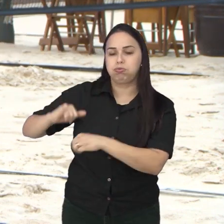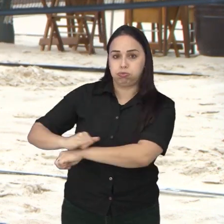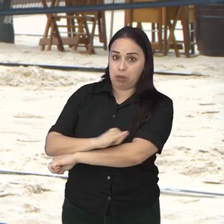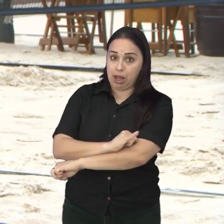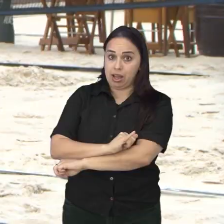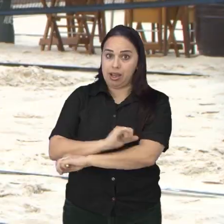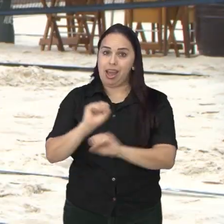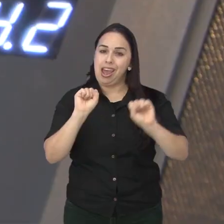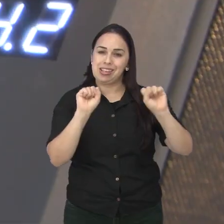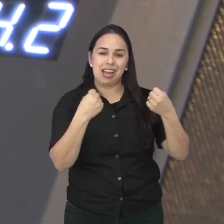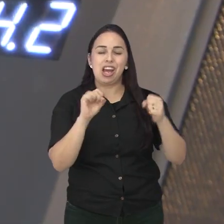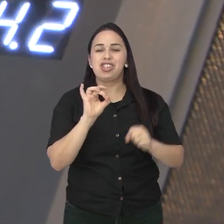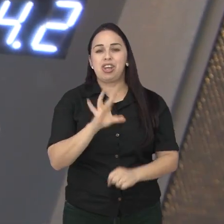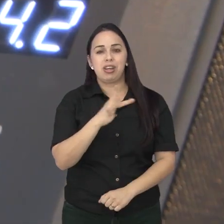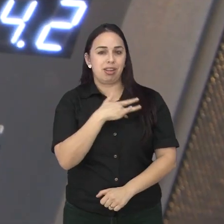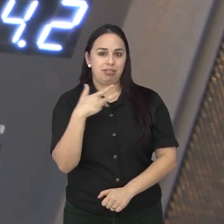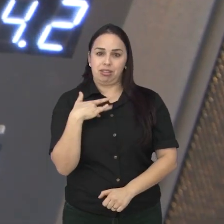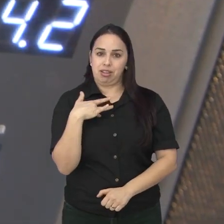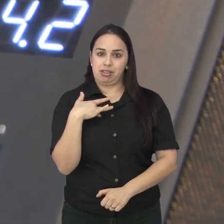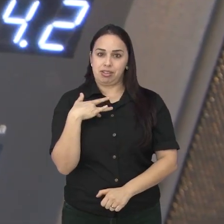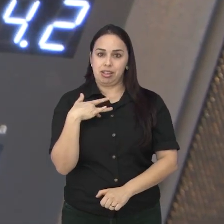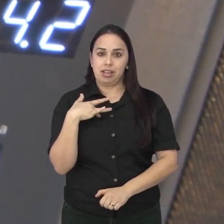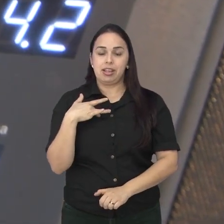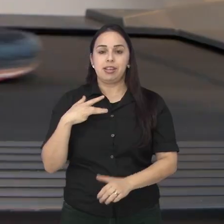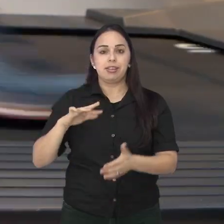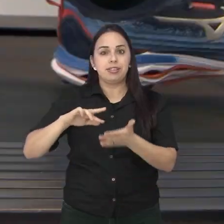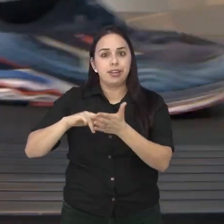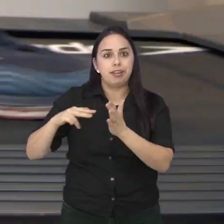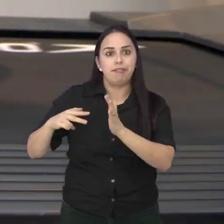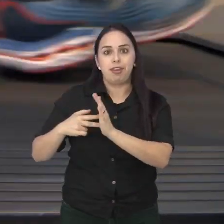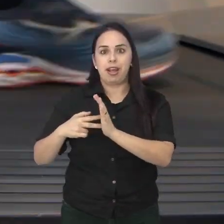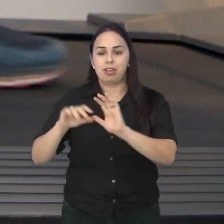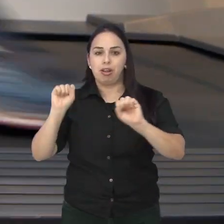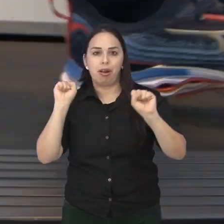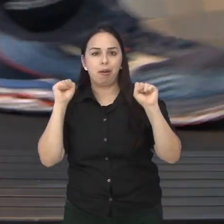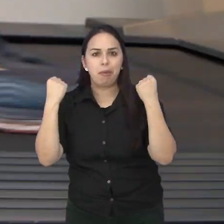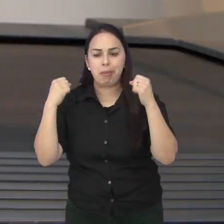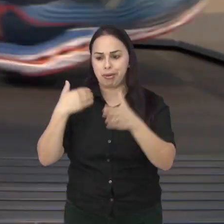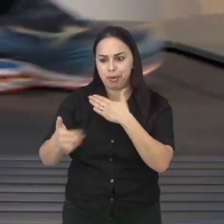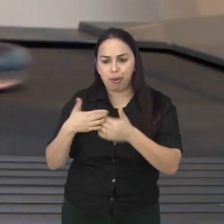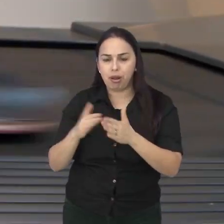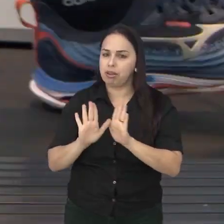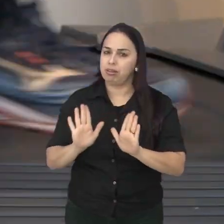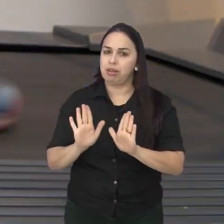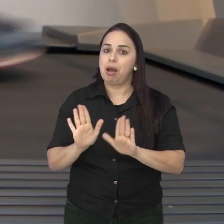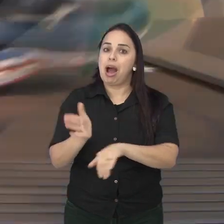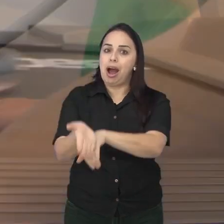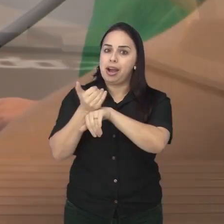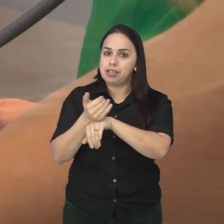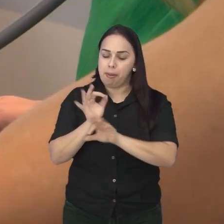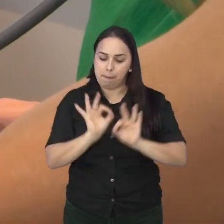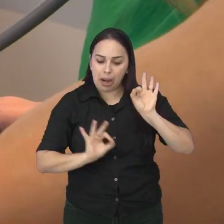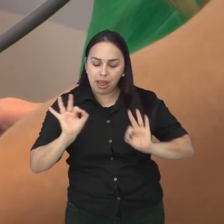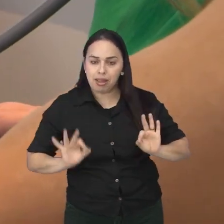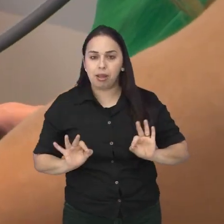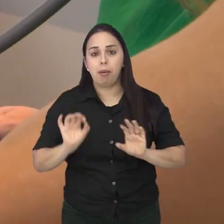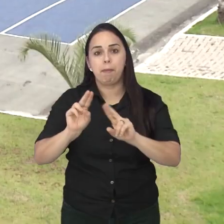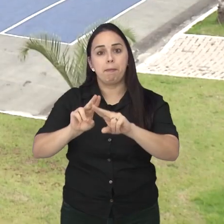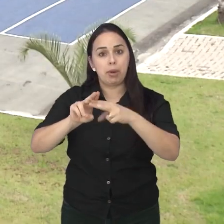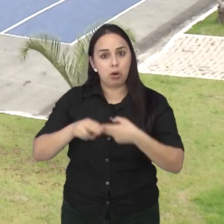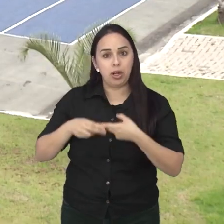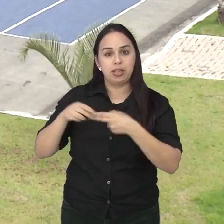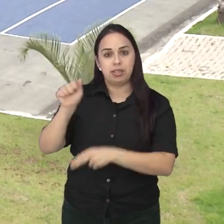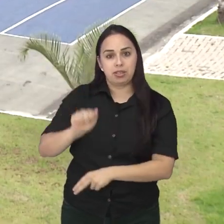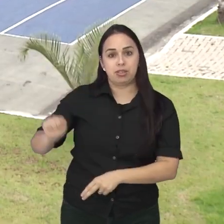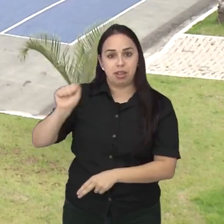ou obesidade. Mas se exercitar para ser saudável não significa praticar esporte de qualquer jeito, sem preparo.